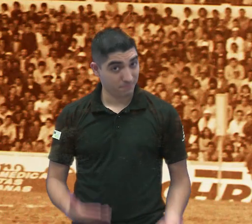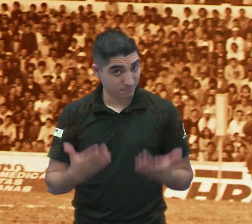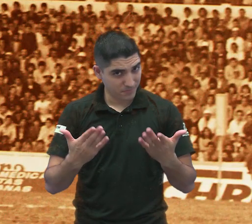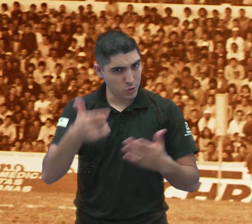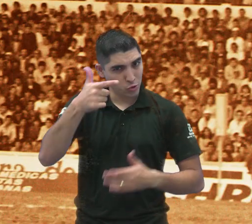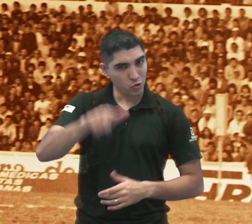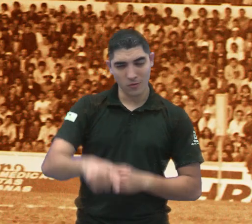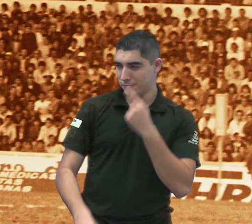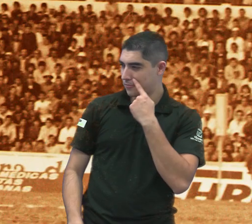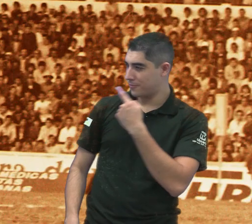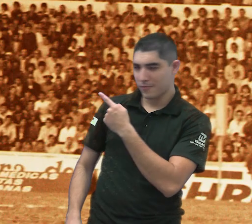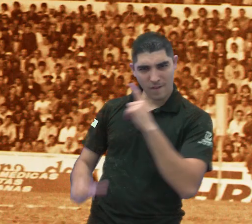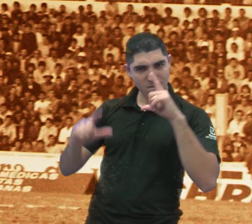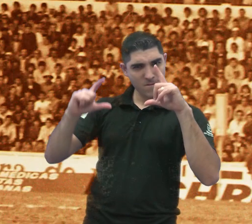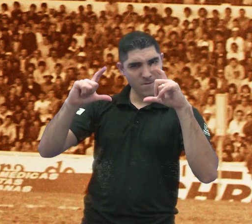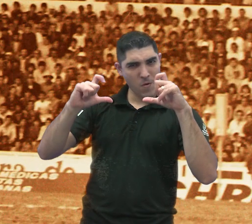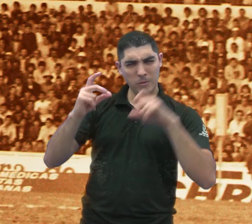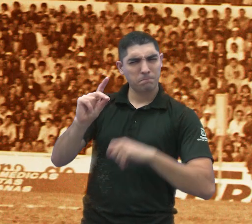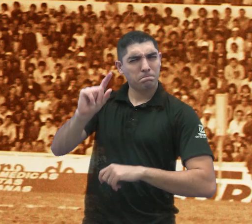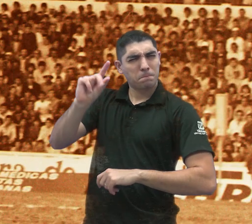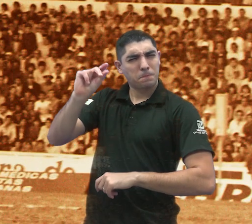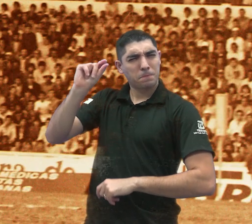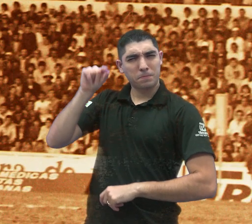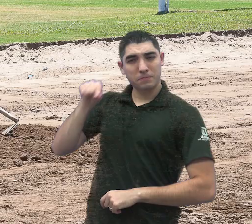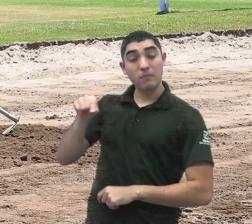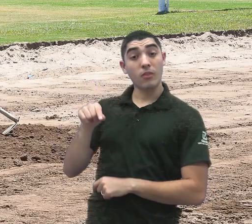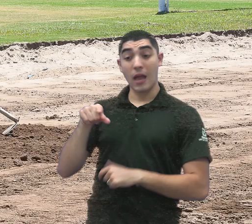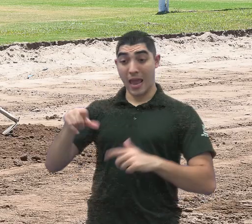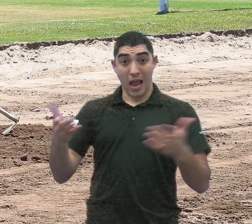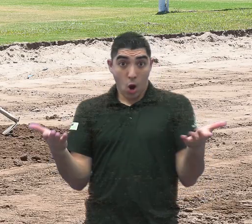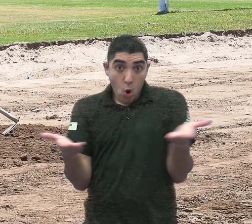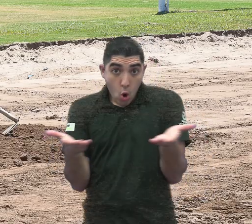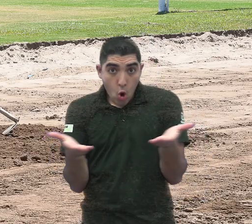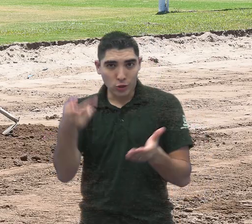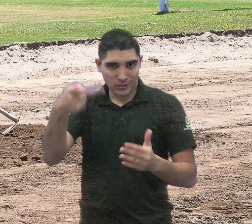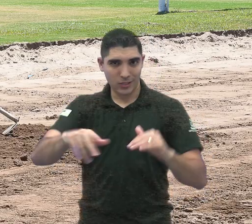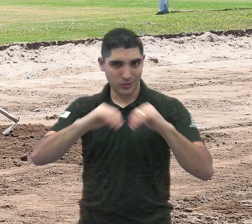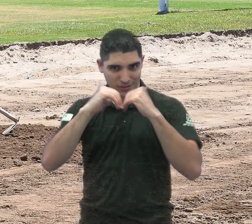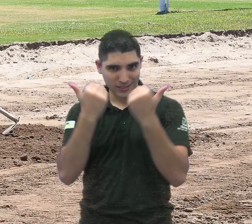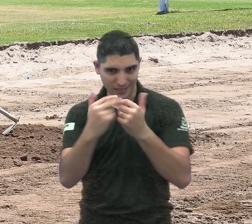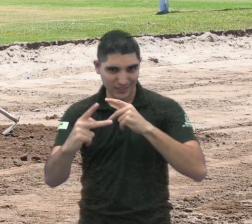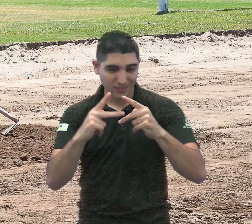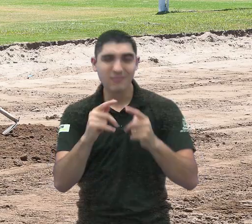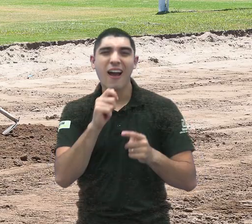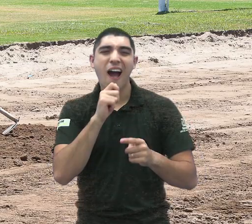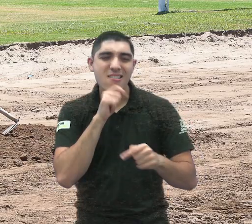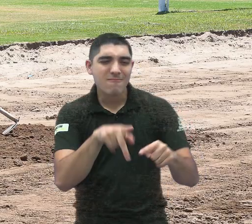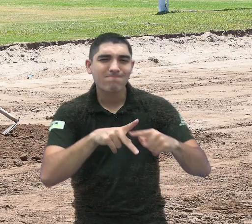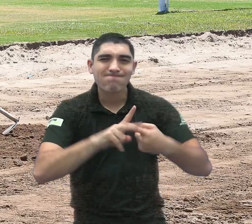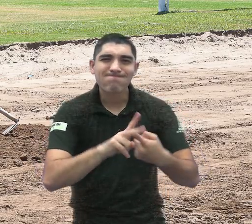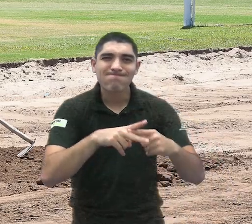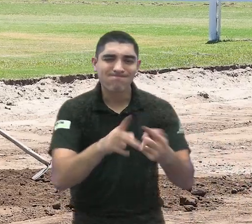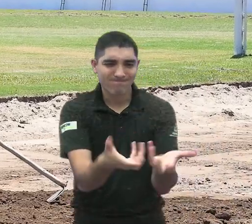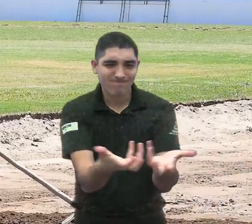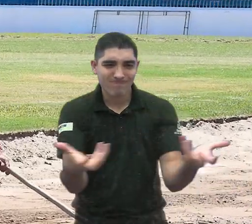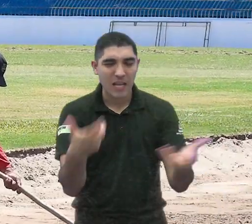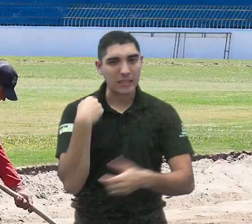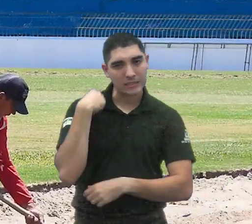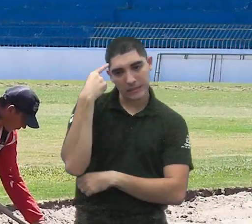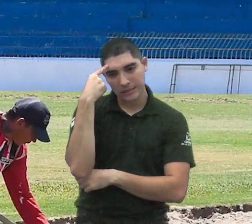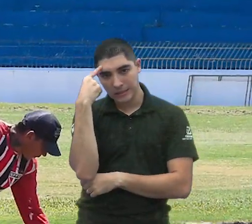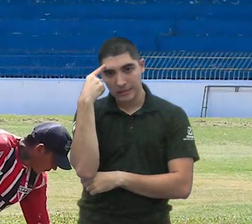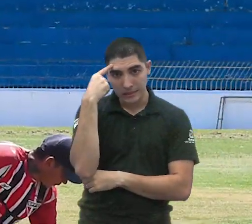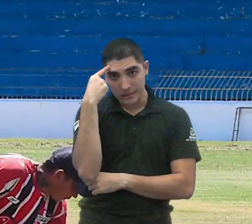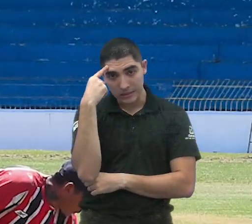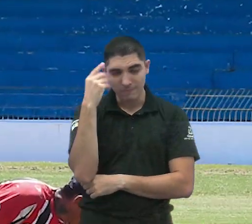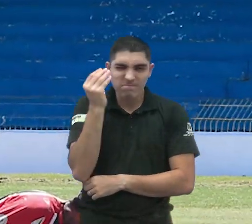Mais uma vez analisei a imagem antiga e como o gramado do estádio Martins Pereira estava em reforma, tive que